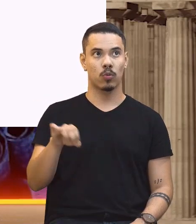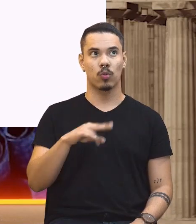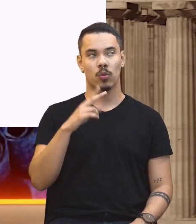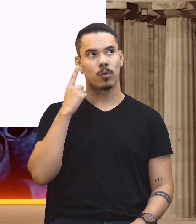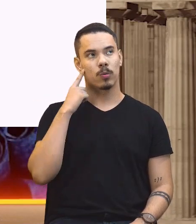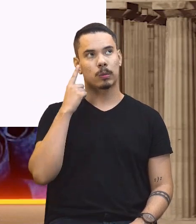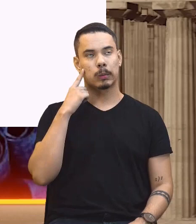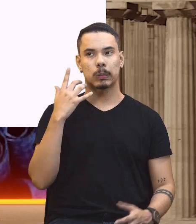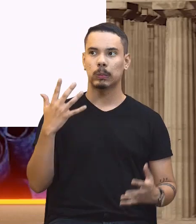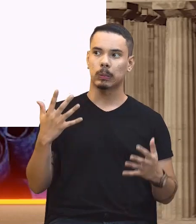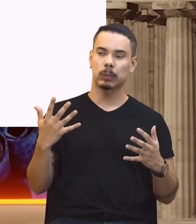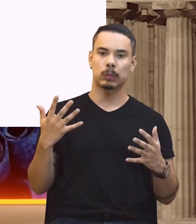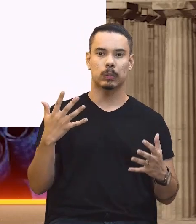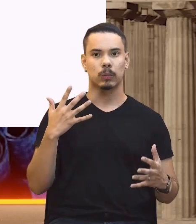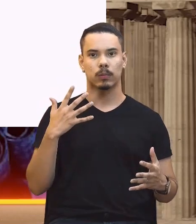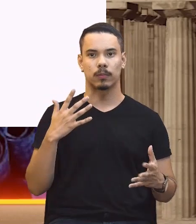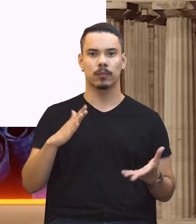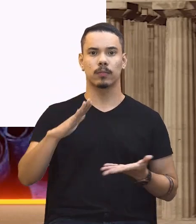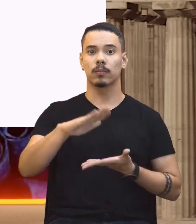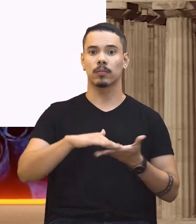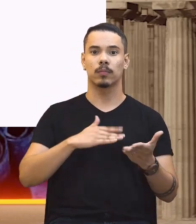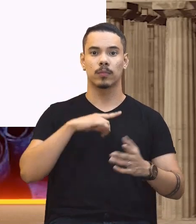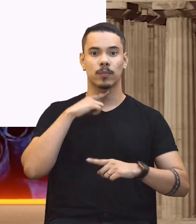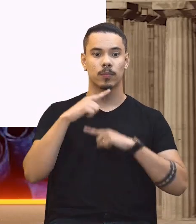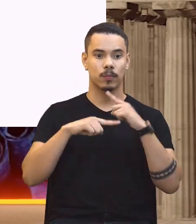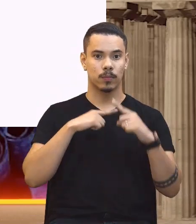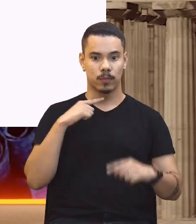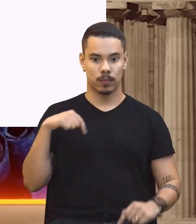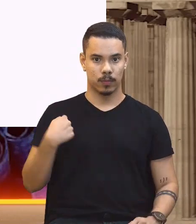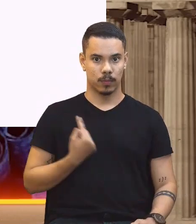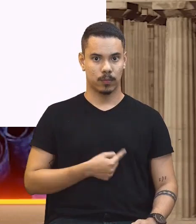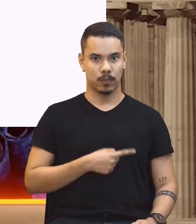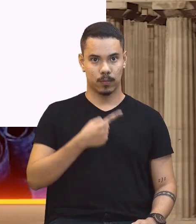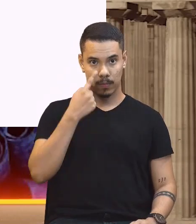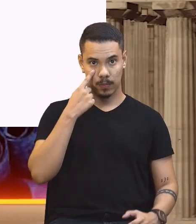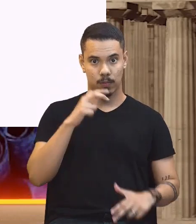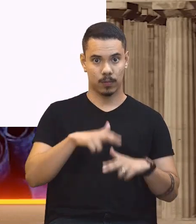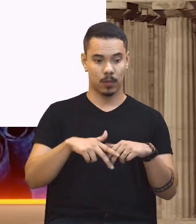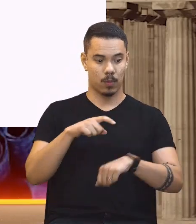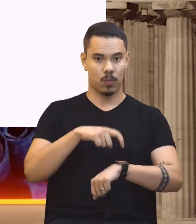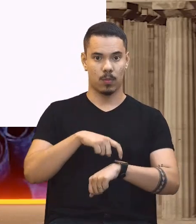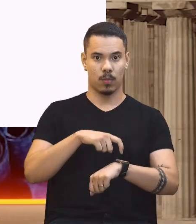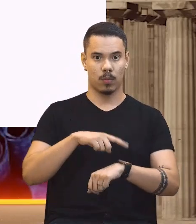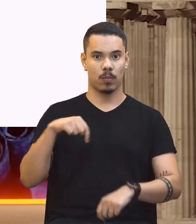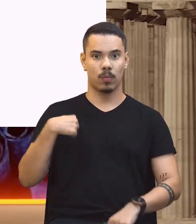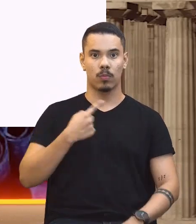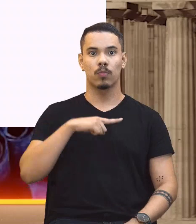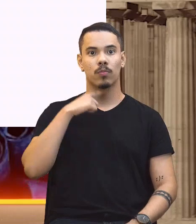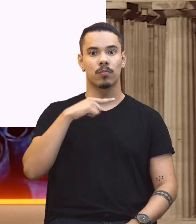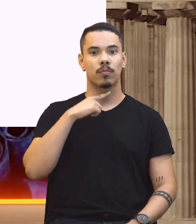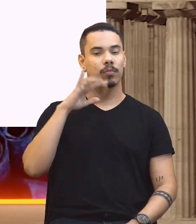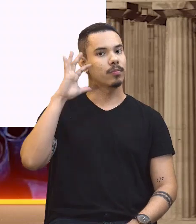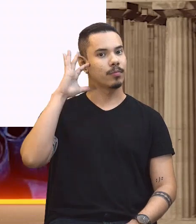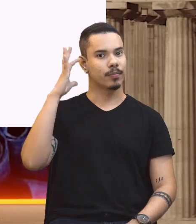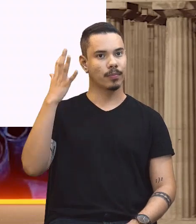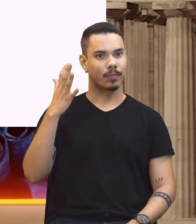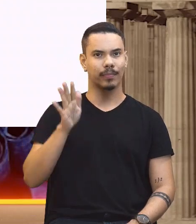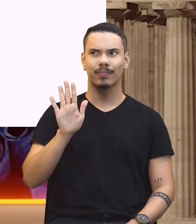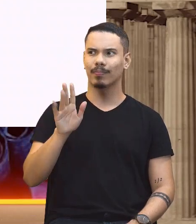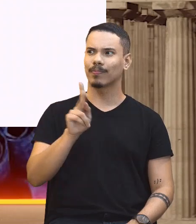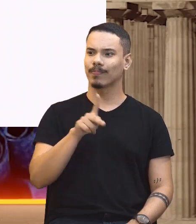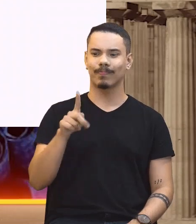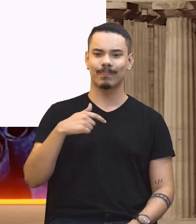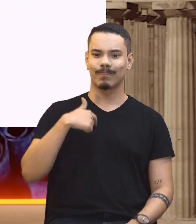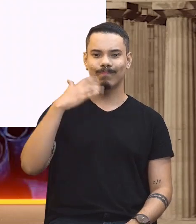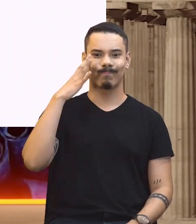outra? Manda essas dúvidas para cá, pessoal, porque esse é o momento que nós temos de tirar as nossas dúvidas. Ah, professor, não